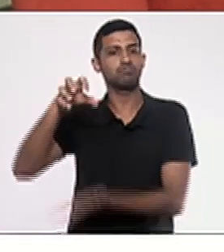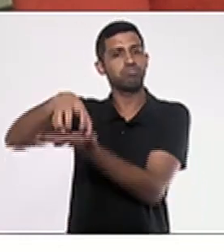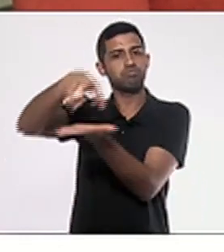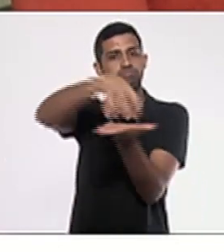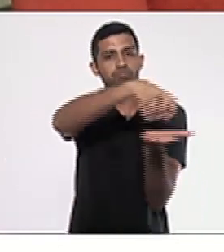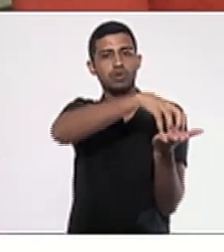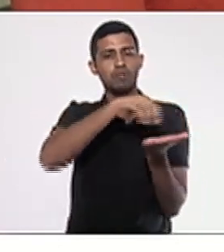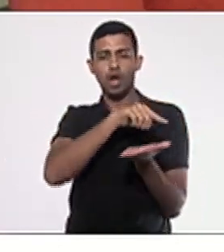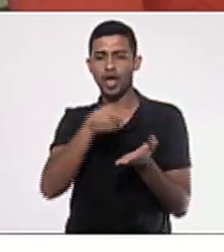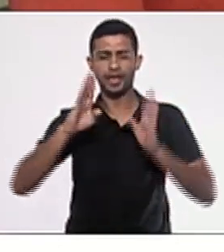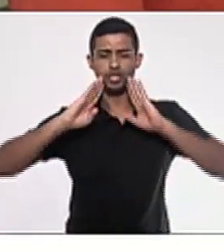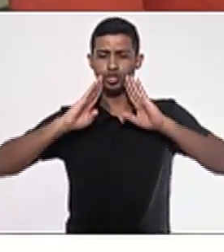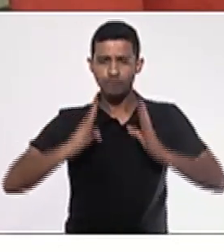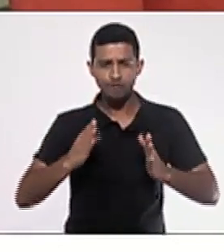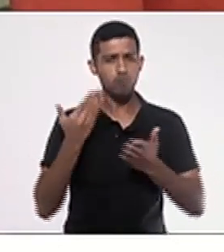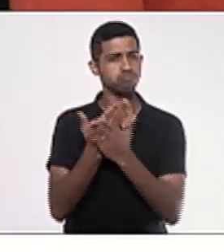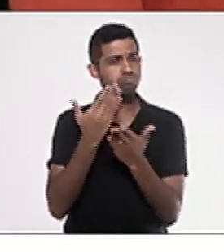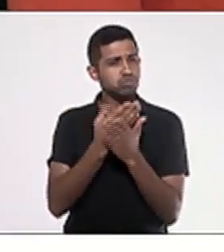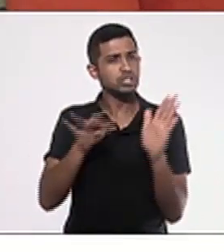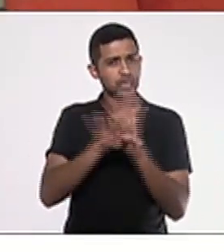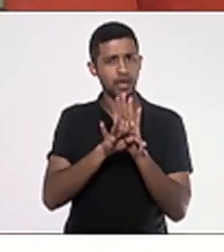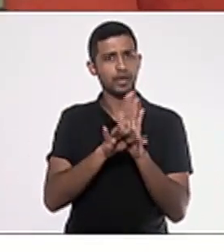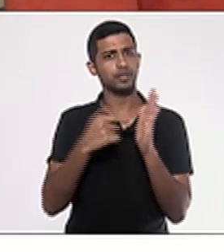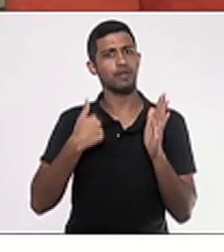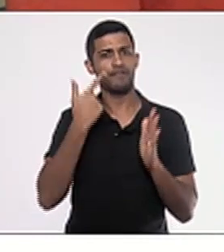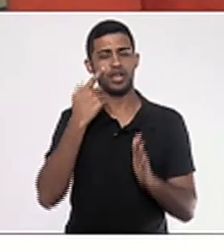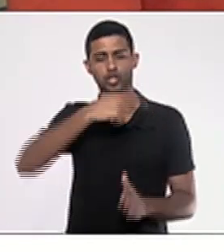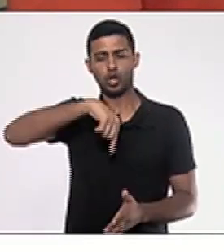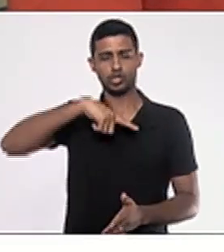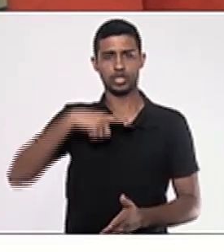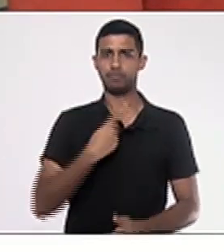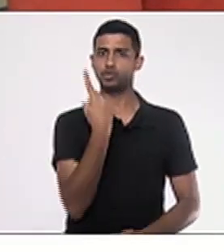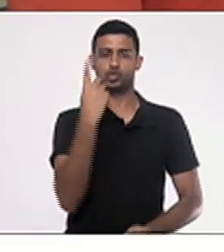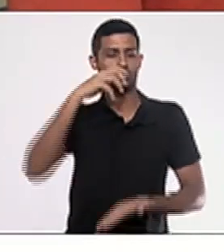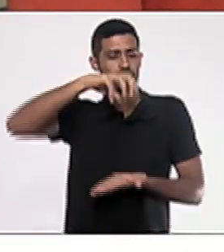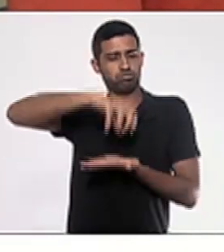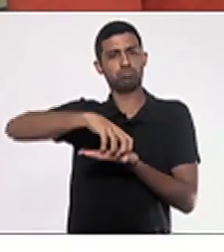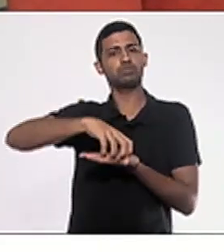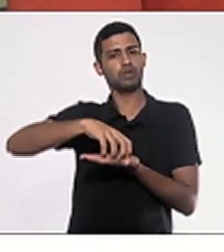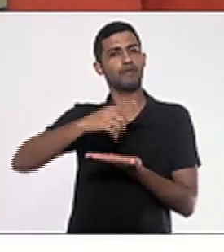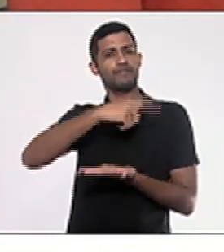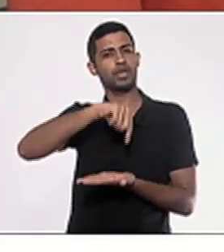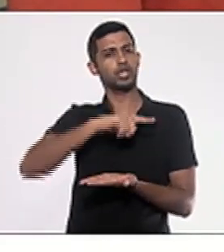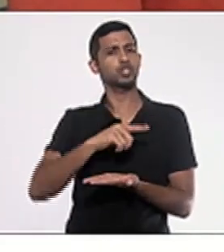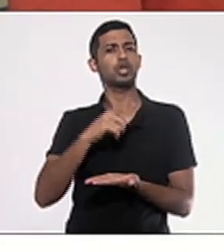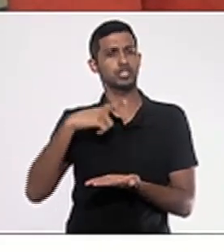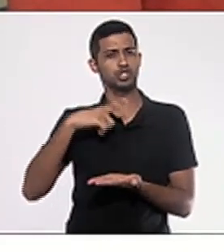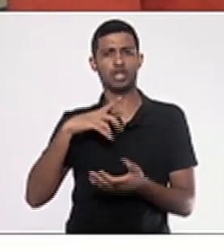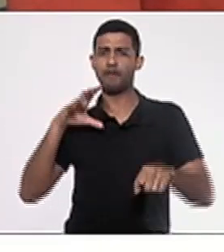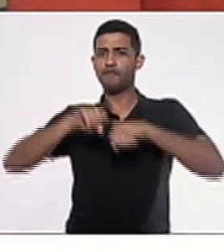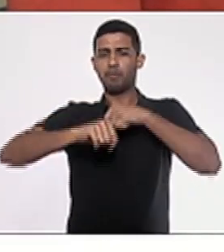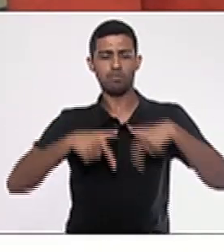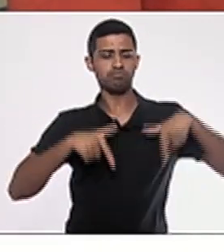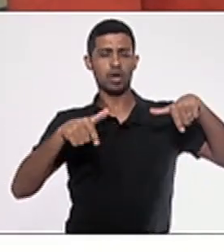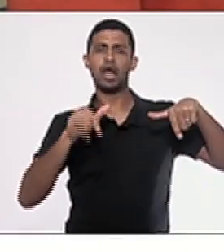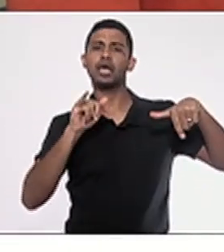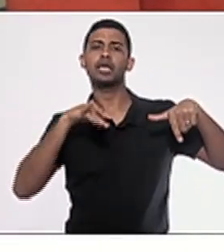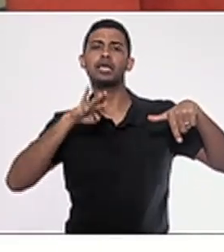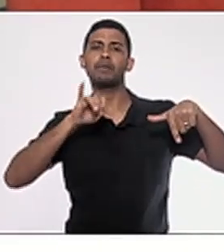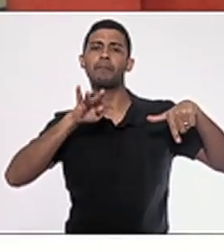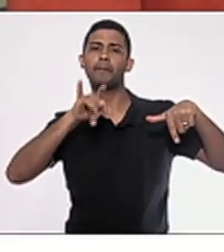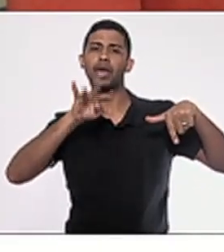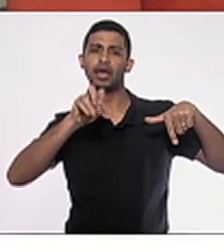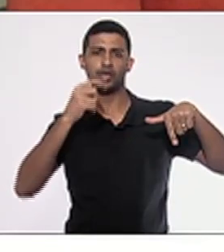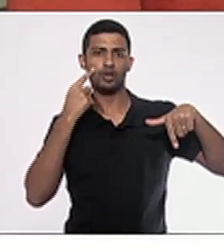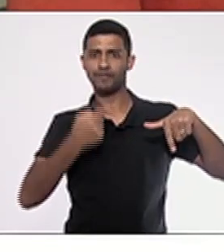Brasil acreditados em termos de companhia de saneamento. Nós somos um deles. Temos um laboratório acreditado, certificado pelo Inmetro. Tá?